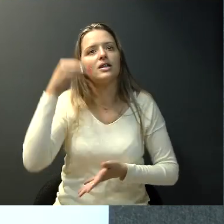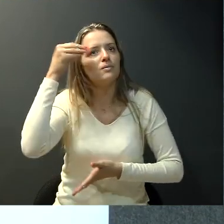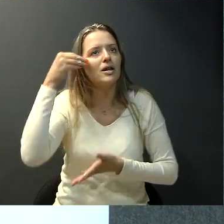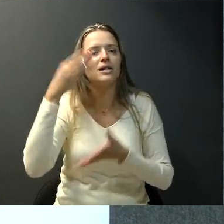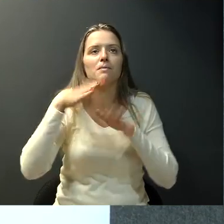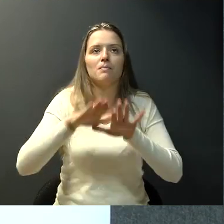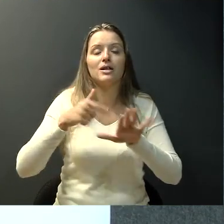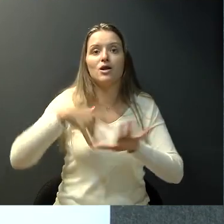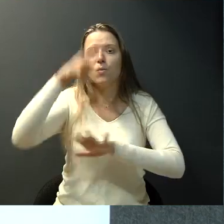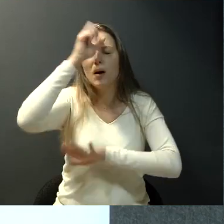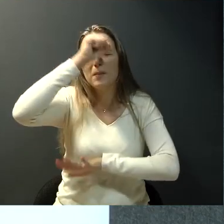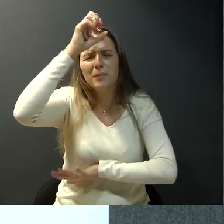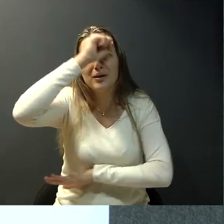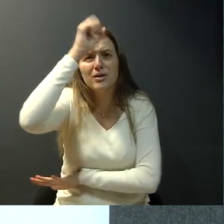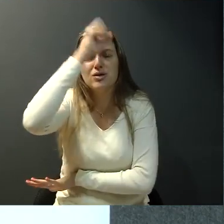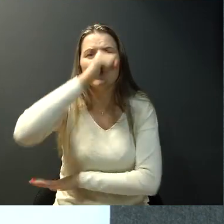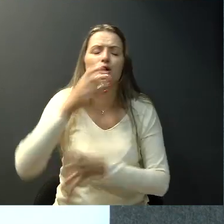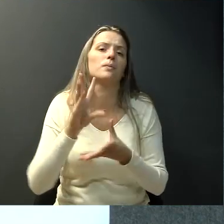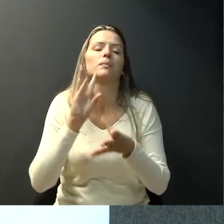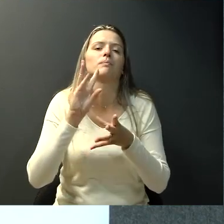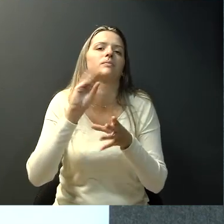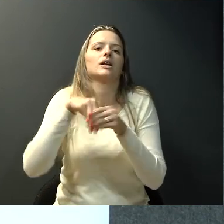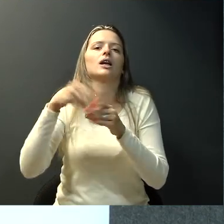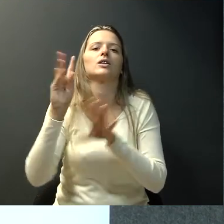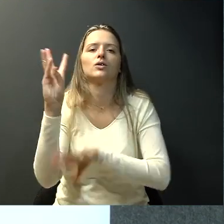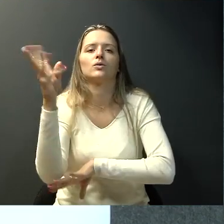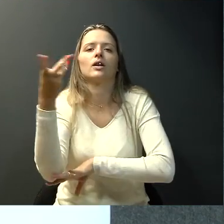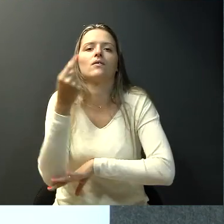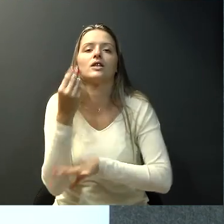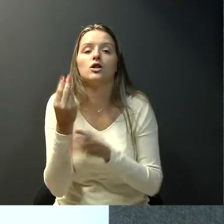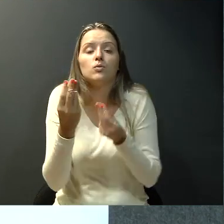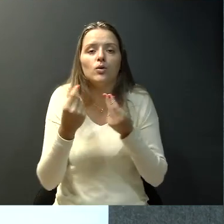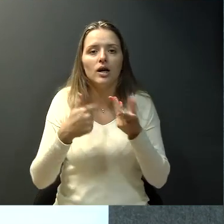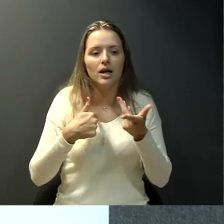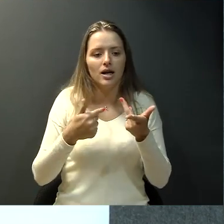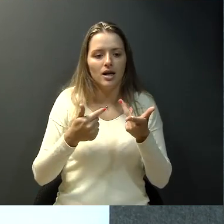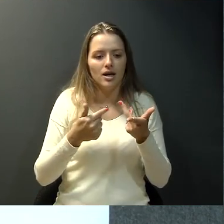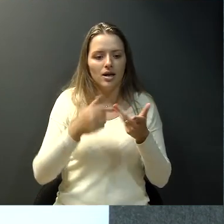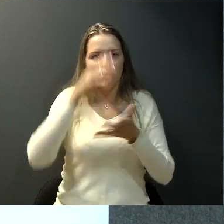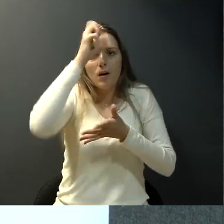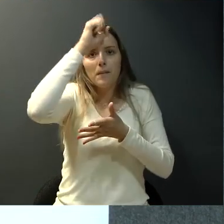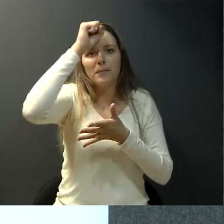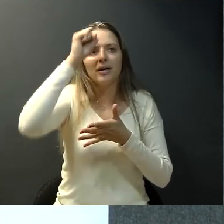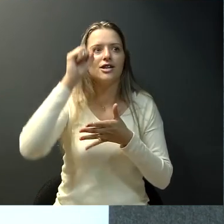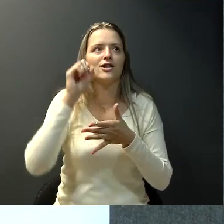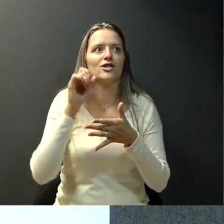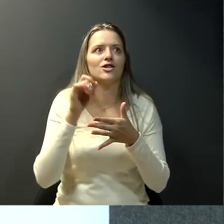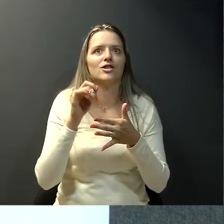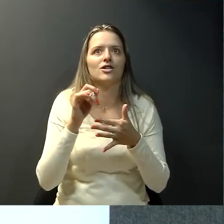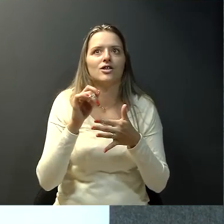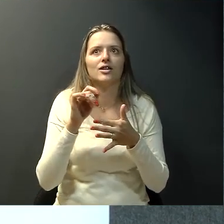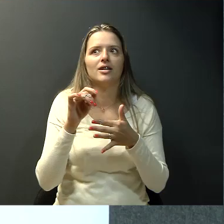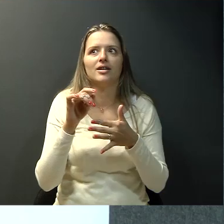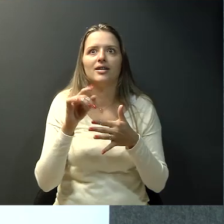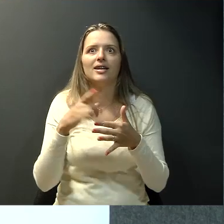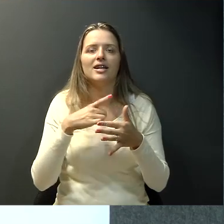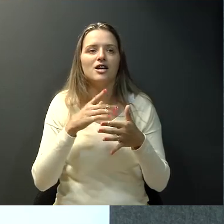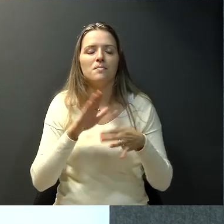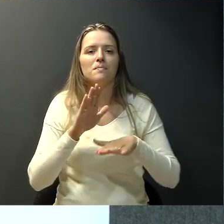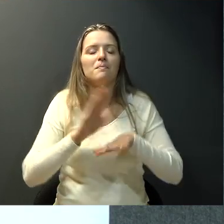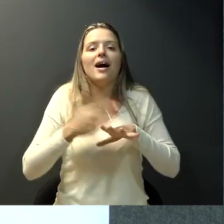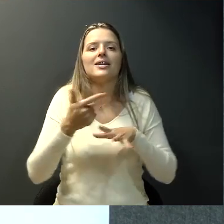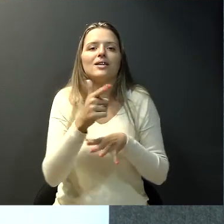um aprendizado muito grande para mim, foi lá na FSG. Eu comecei a aprender além das barreiras só da minha casa,